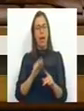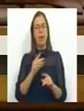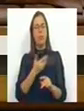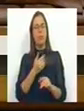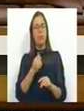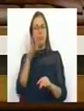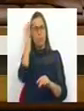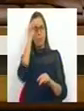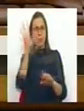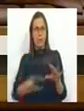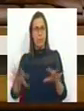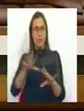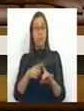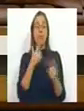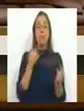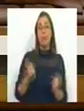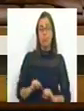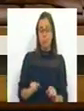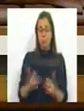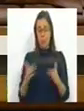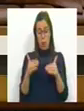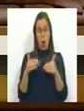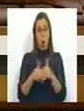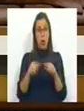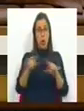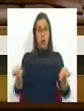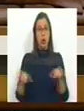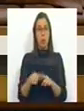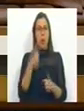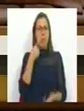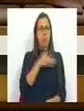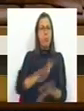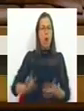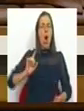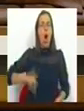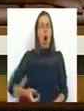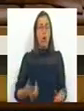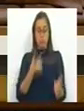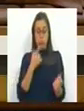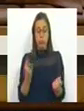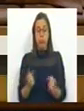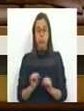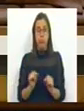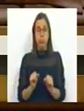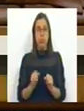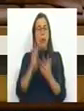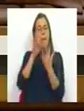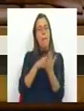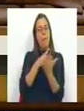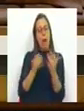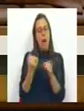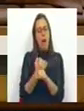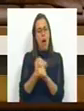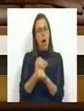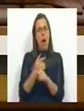rústicos. Não é possível ordenar um espaço que não se conhece. Não é possível planear